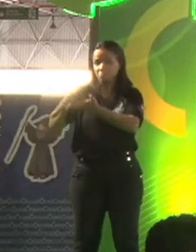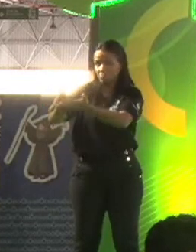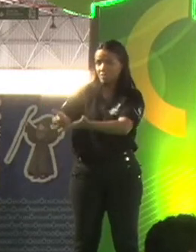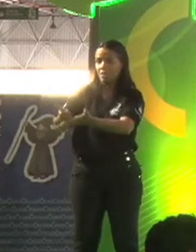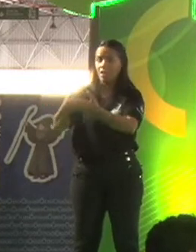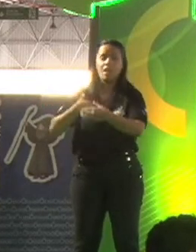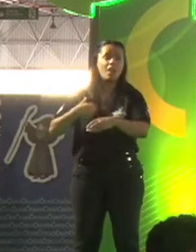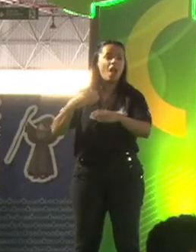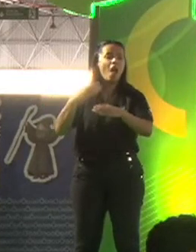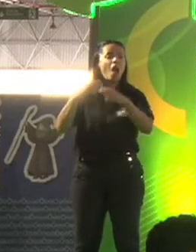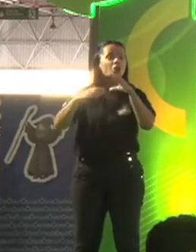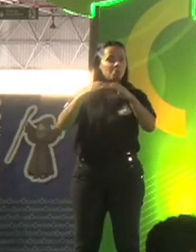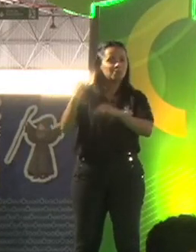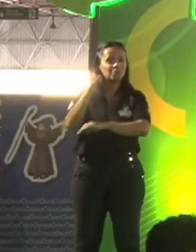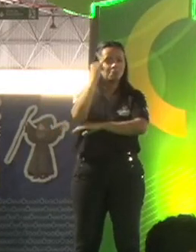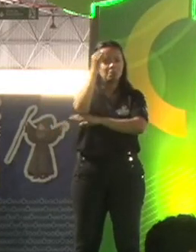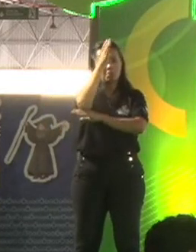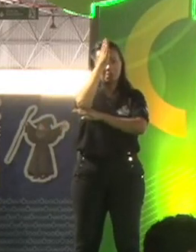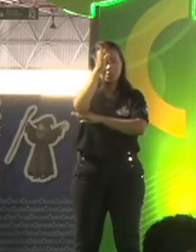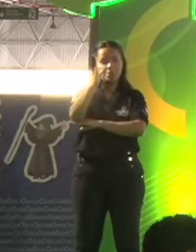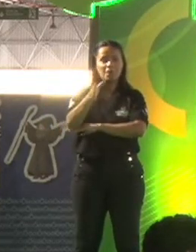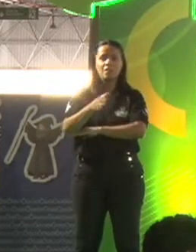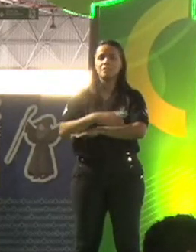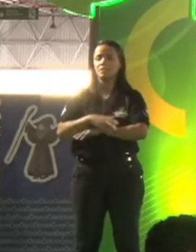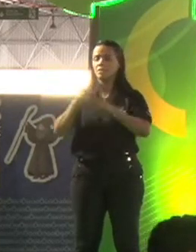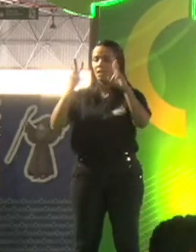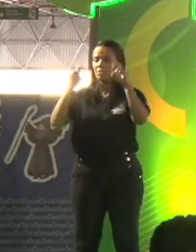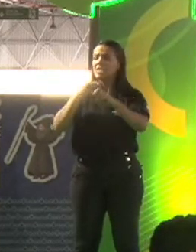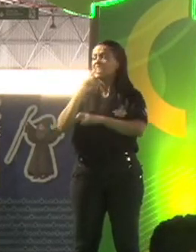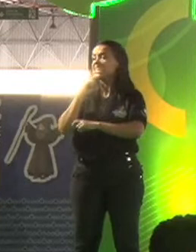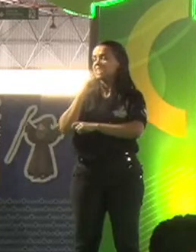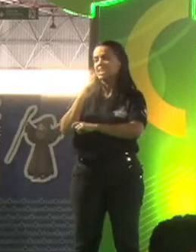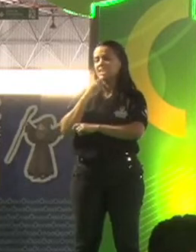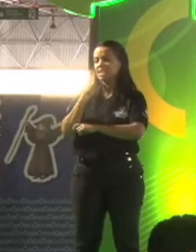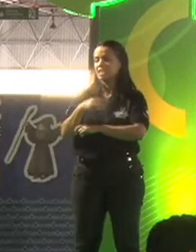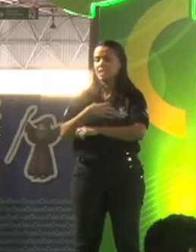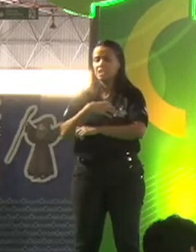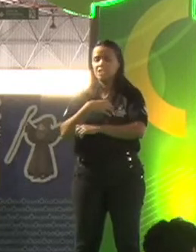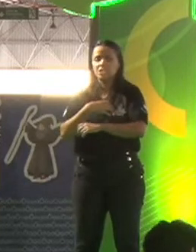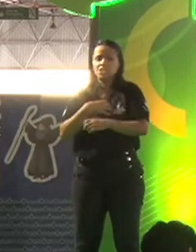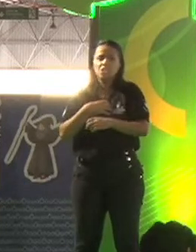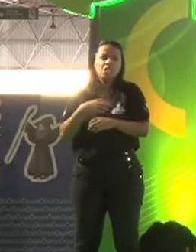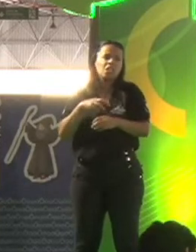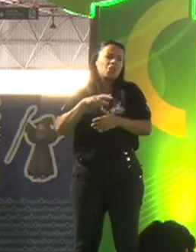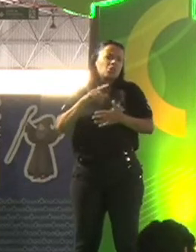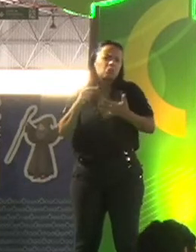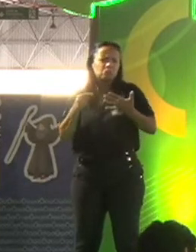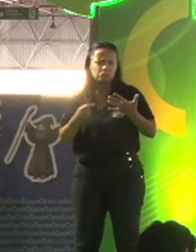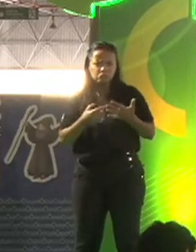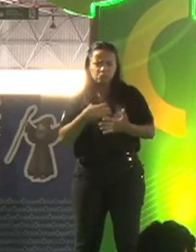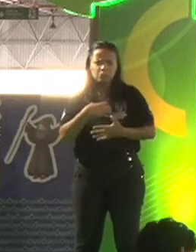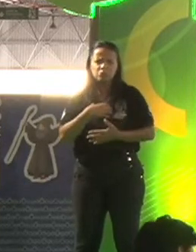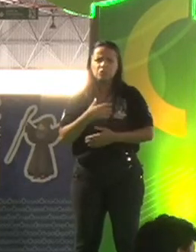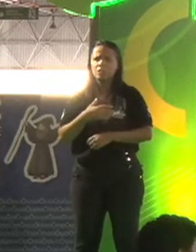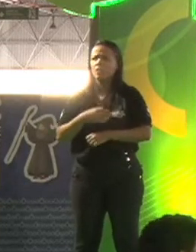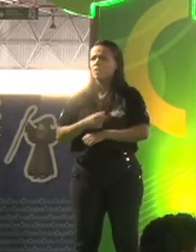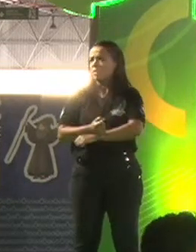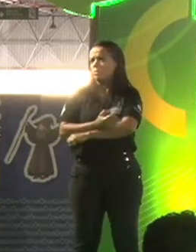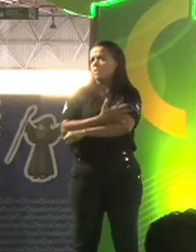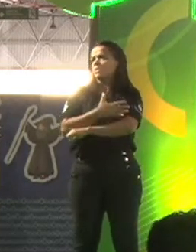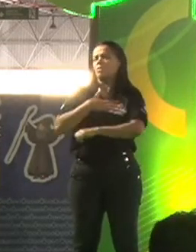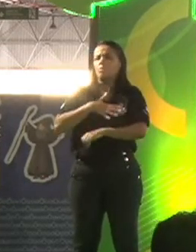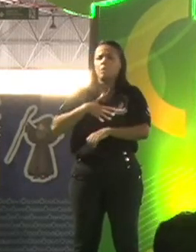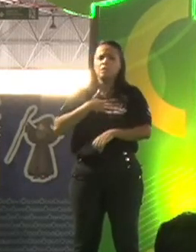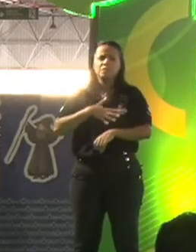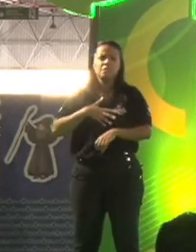mas um dos principais fatores era ninguém deveria sentir algum tipo de prazer de chutar